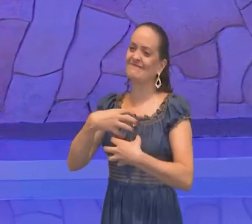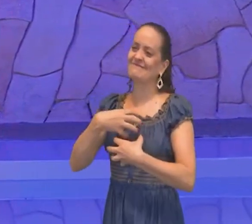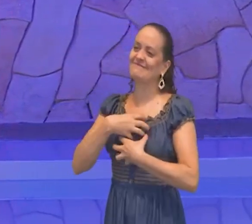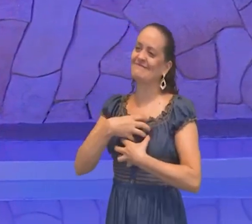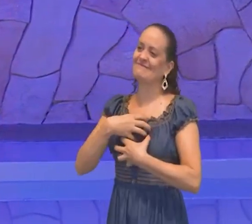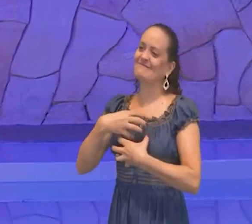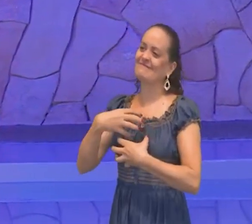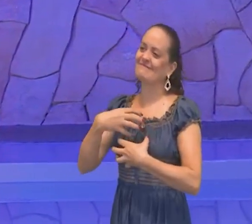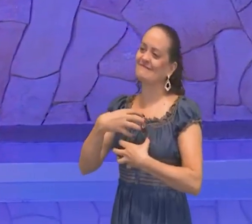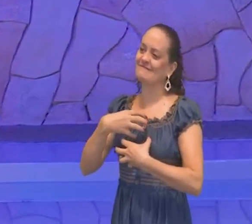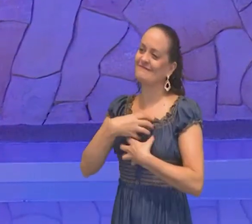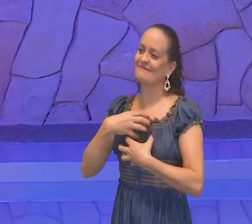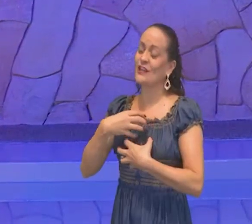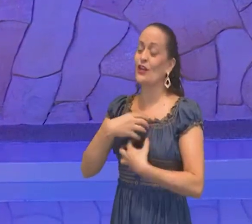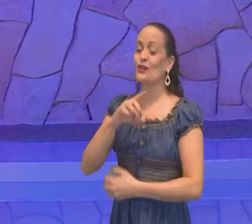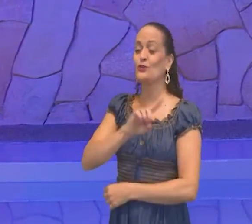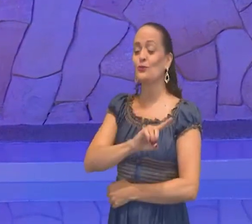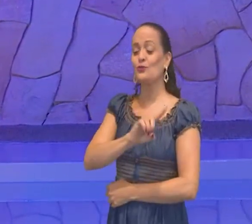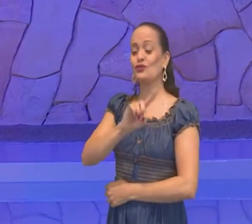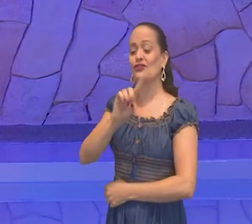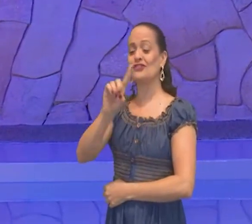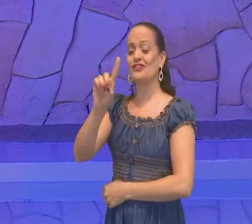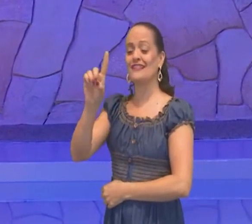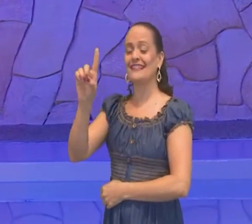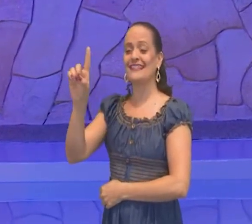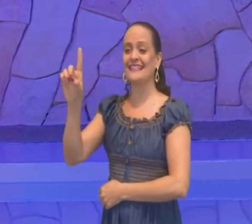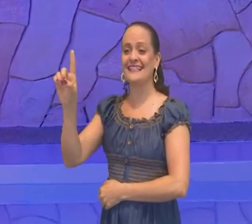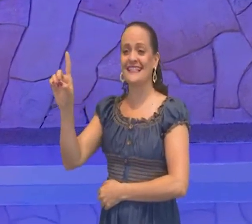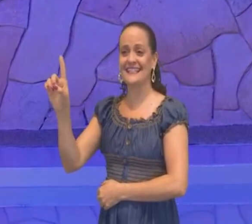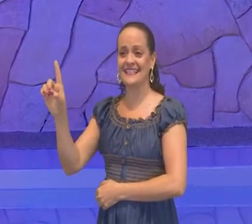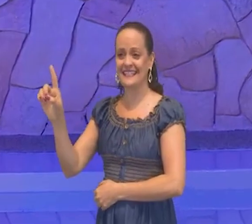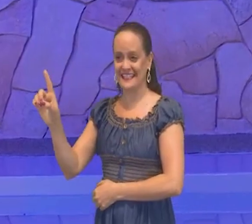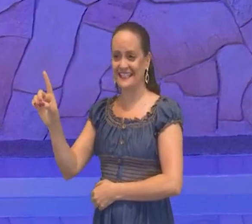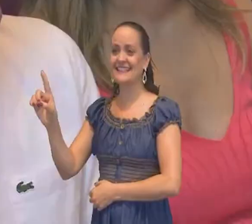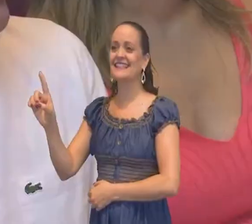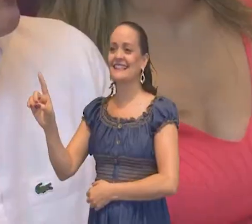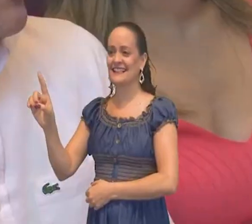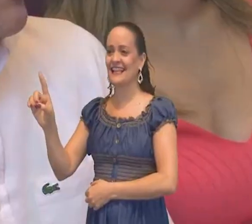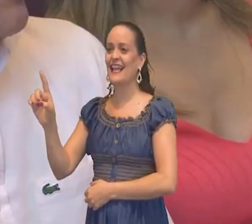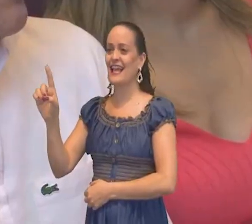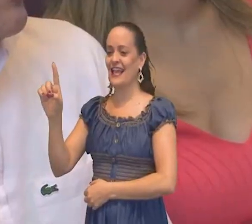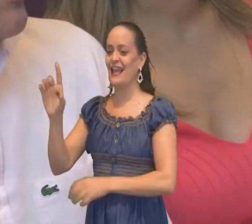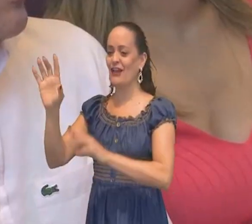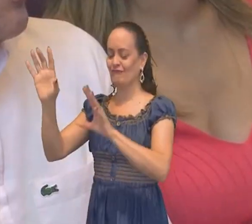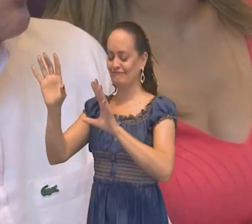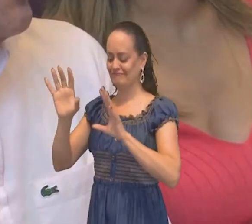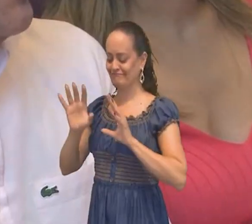senti no dia em que me